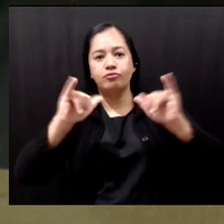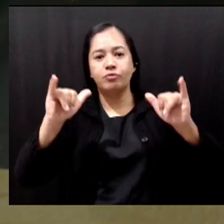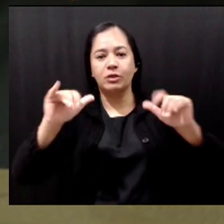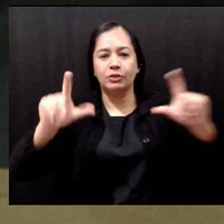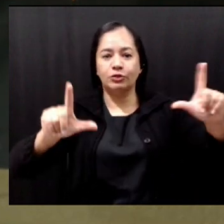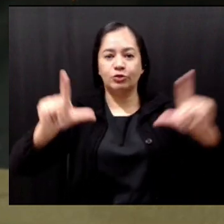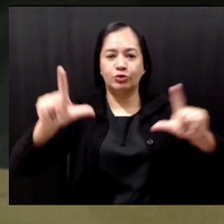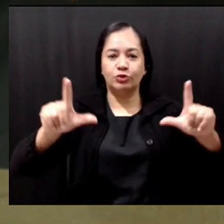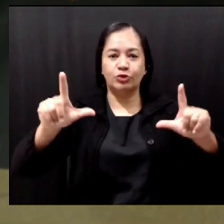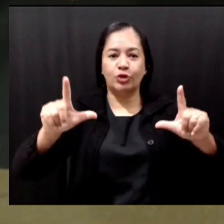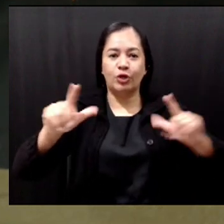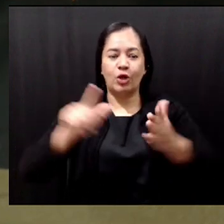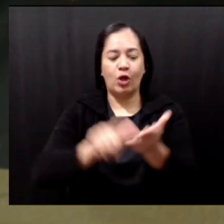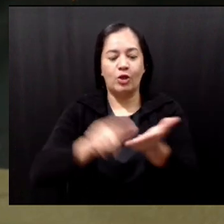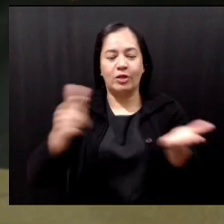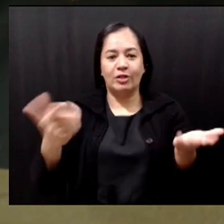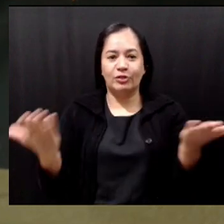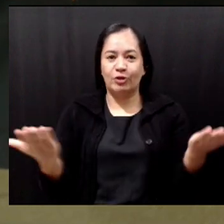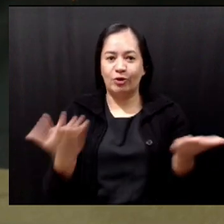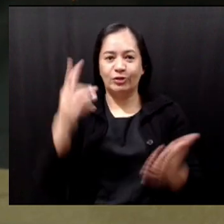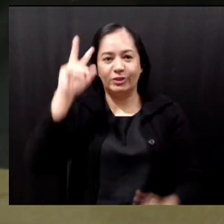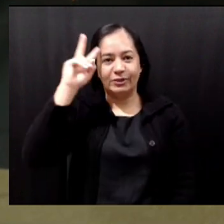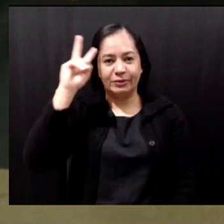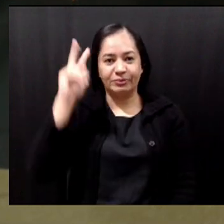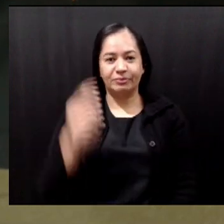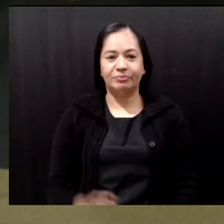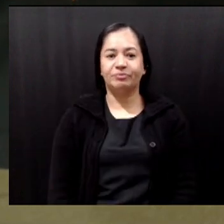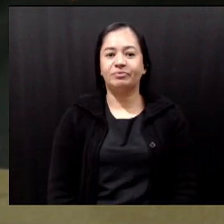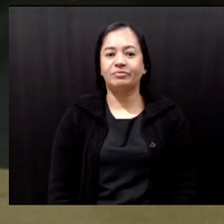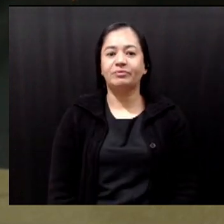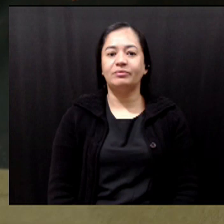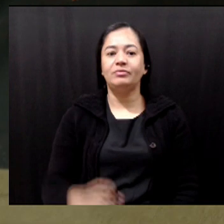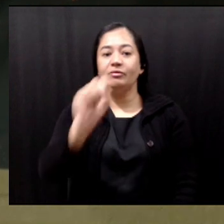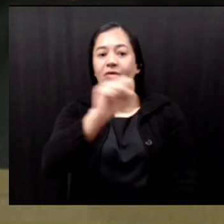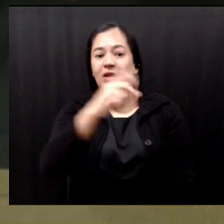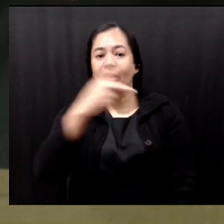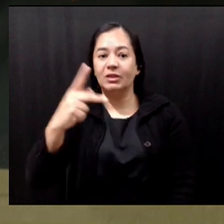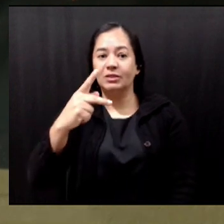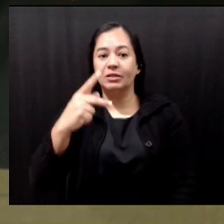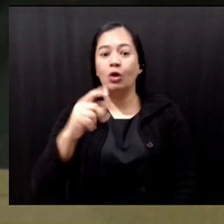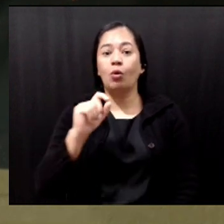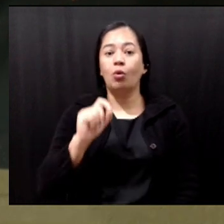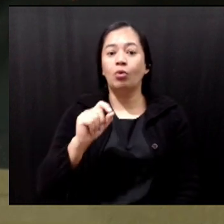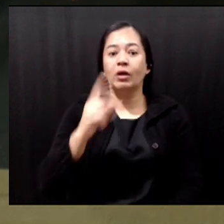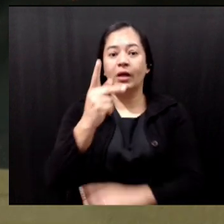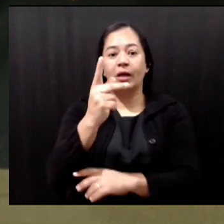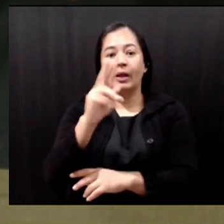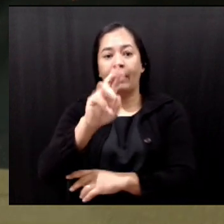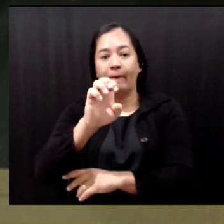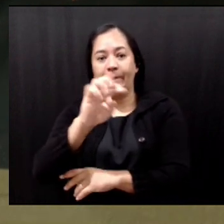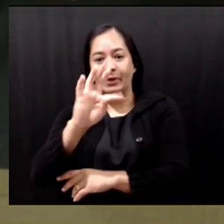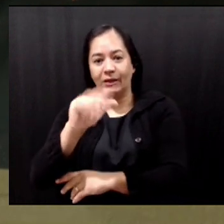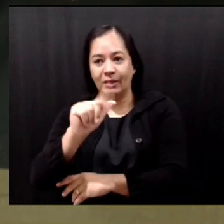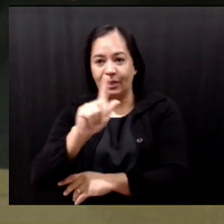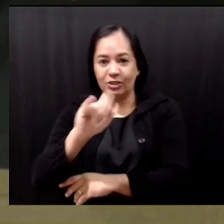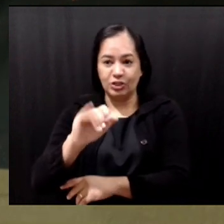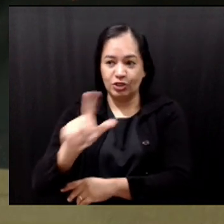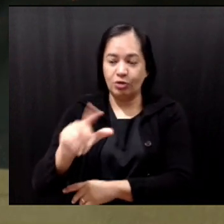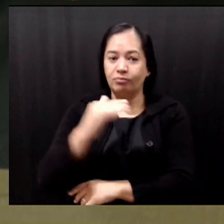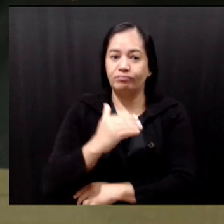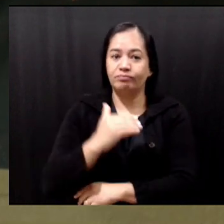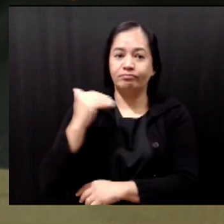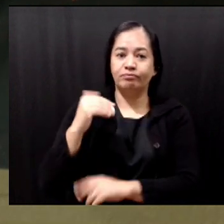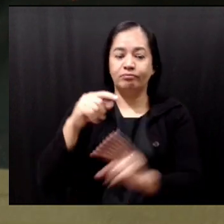desta segunda-feira. Folha de São Paulo: morre Preta Gil, cantora que comoveu o país em sua luta contra